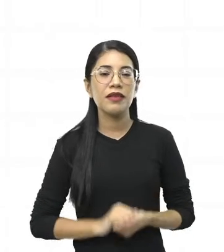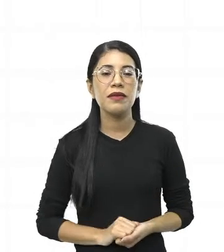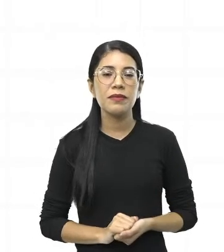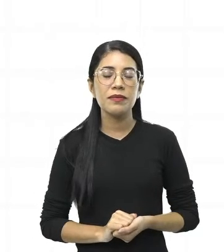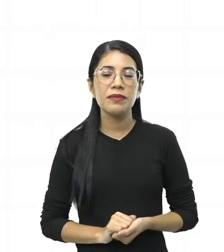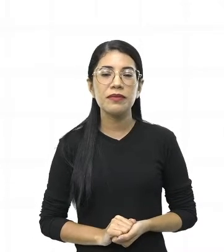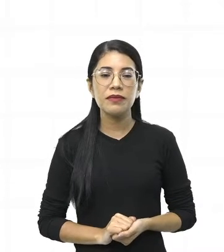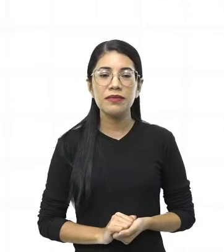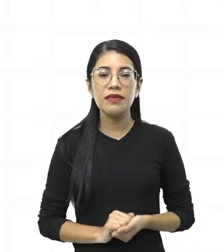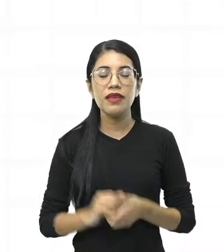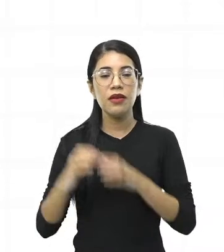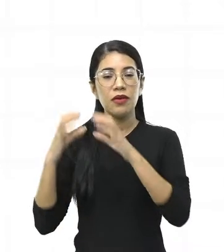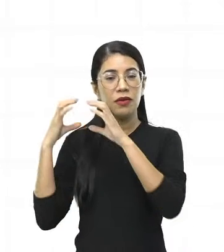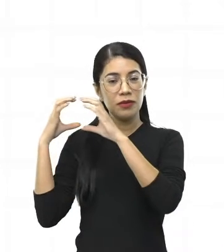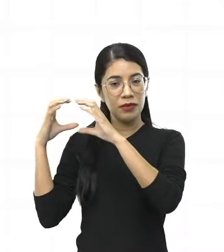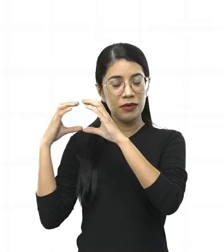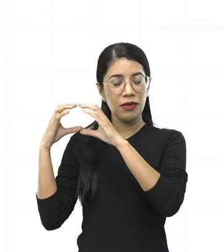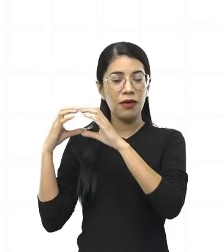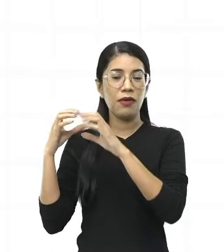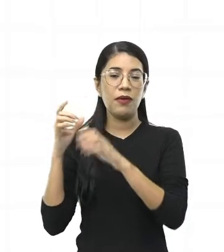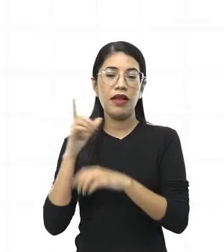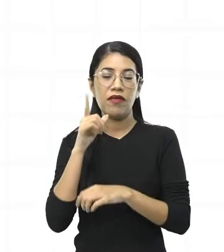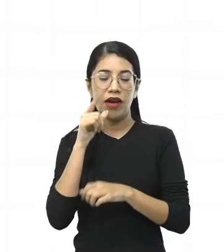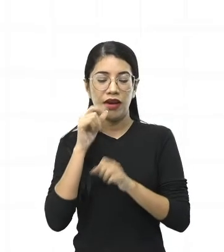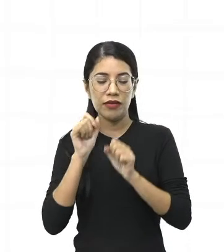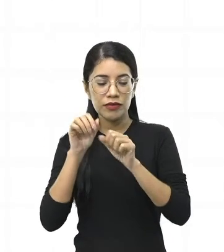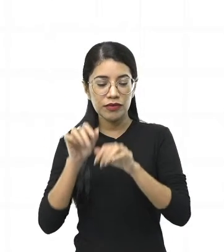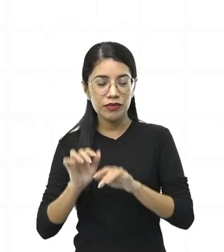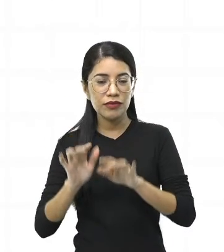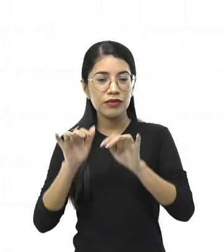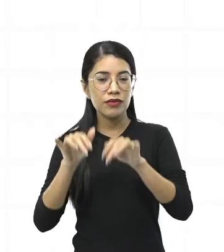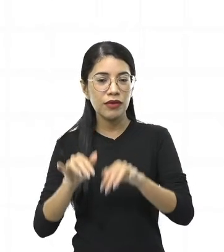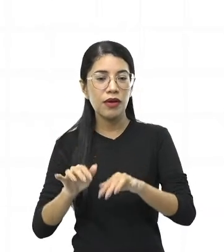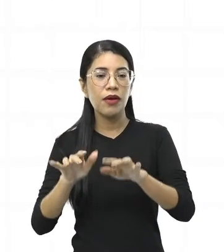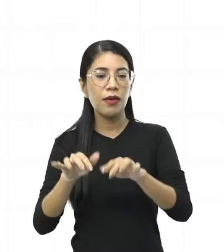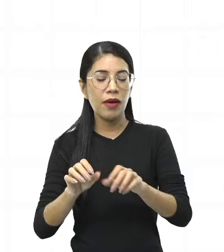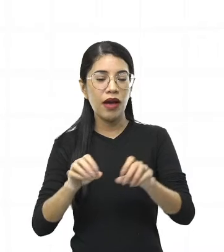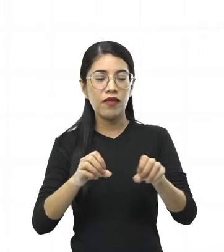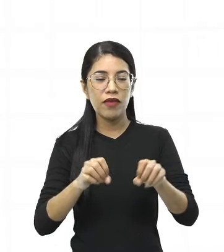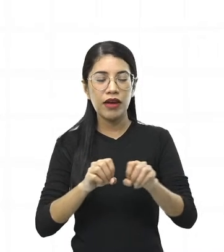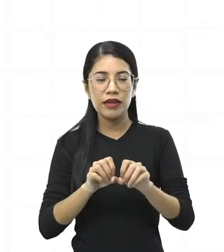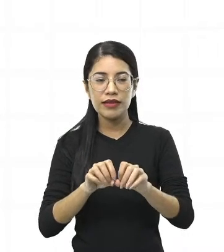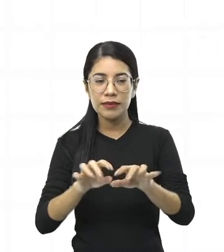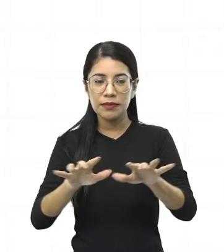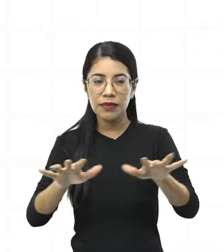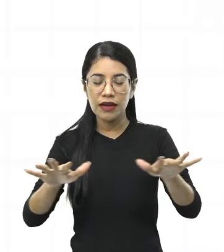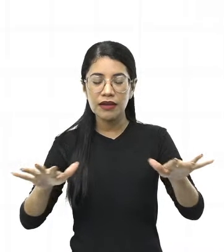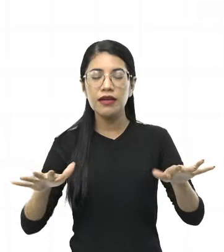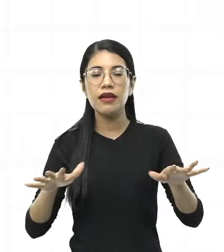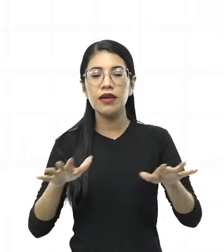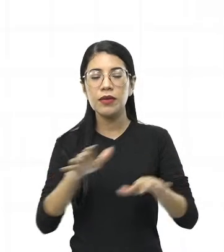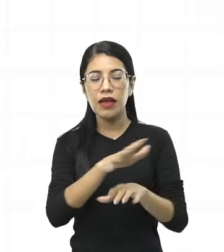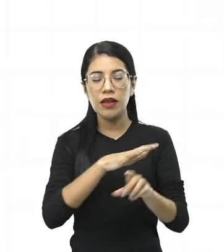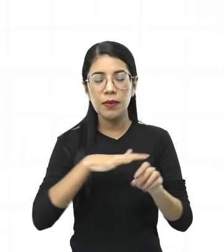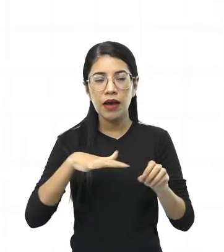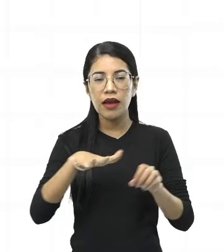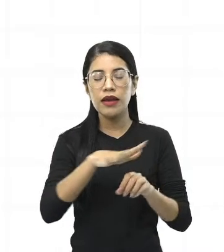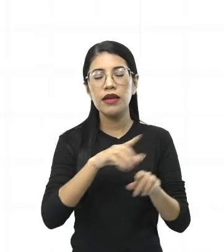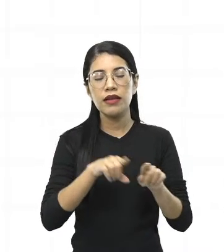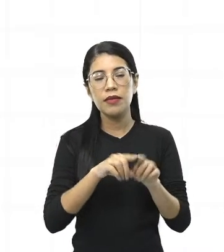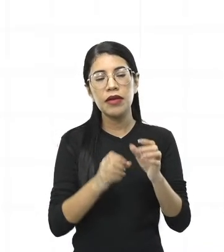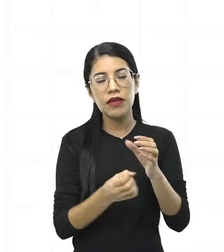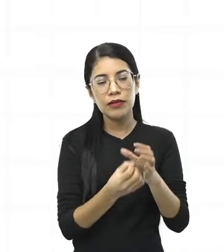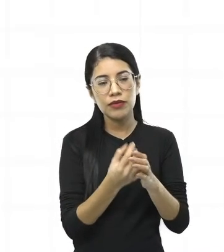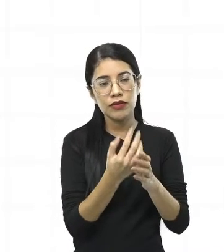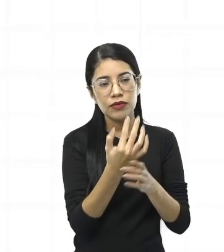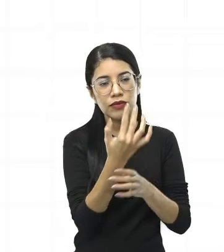Como o coco, né? Essa água então leva o coco aí para uma ilha e aí vai nascer,